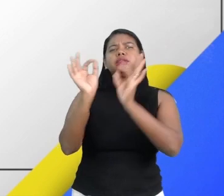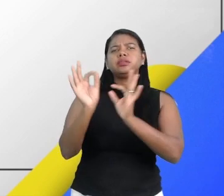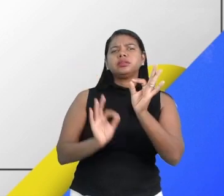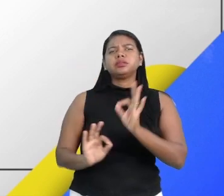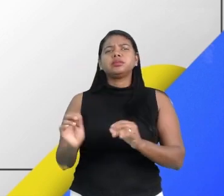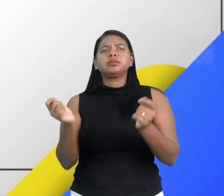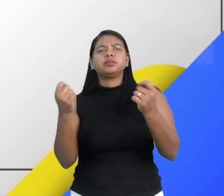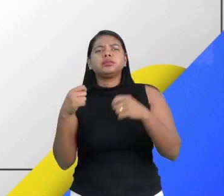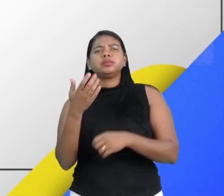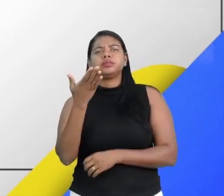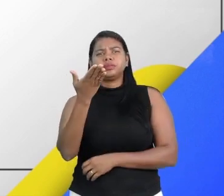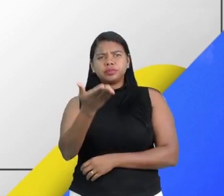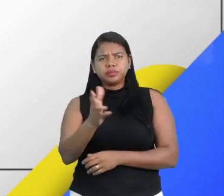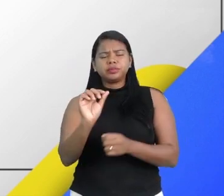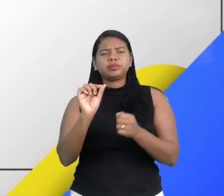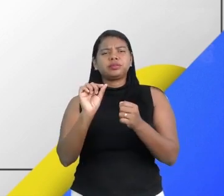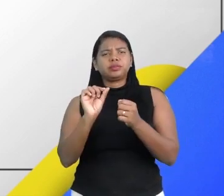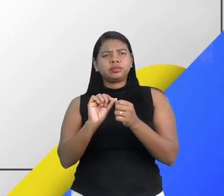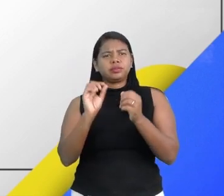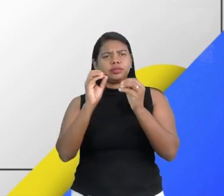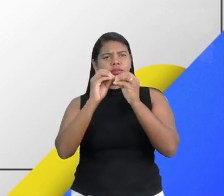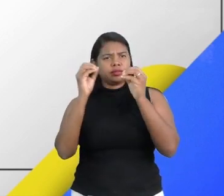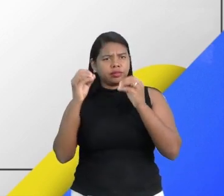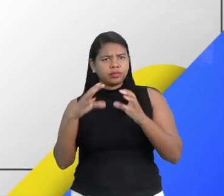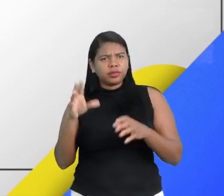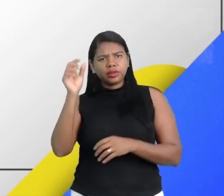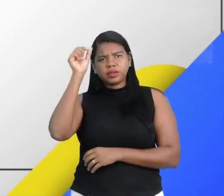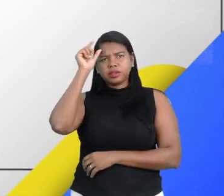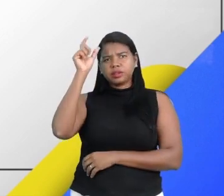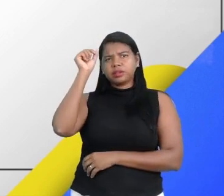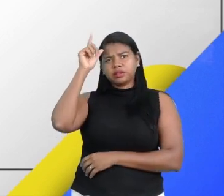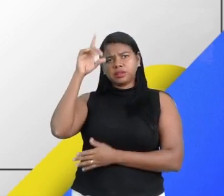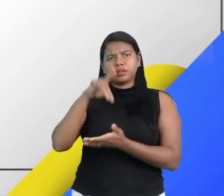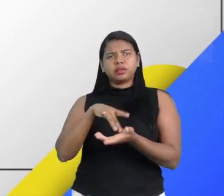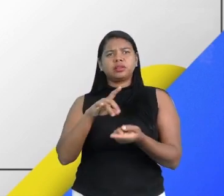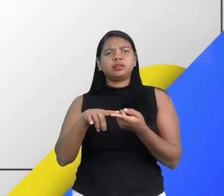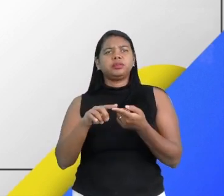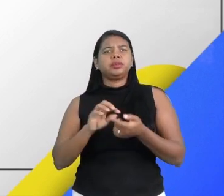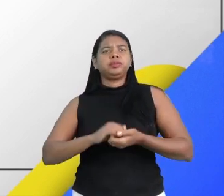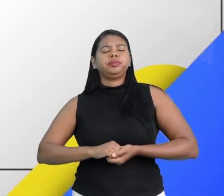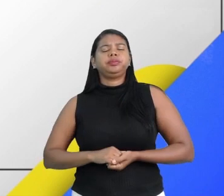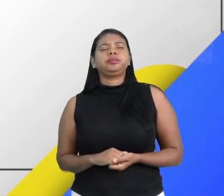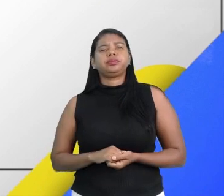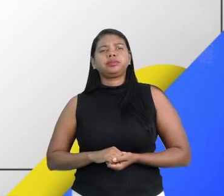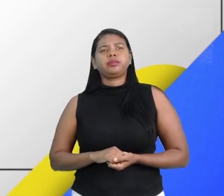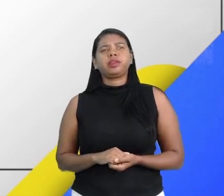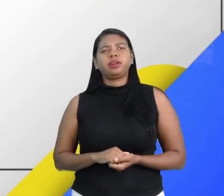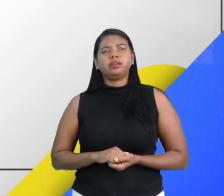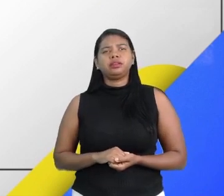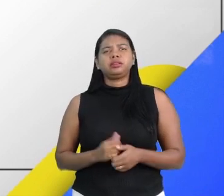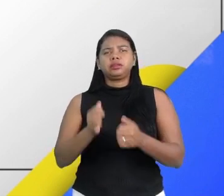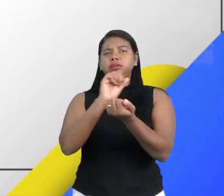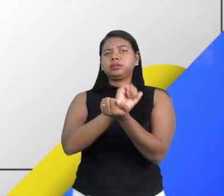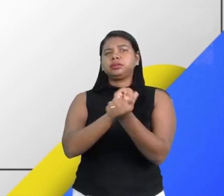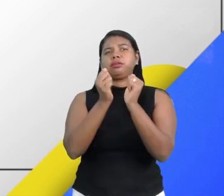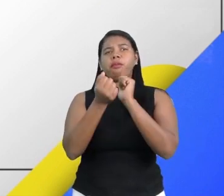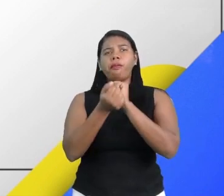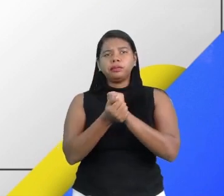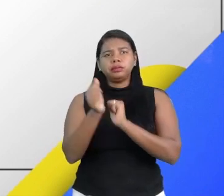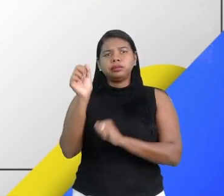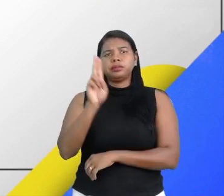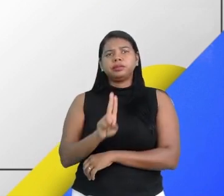capacidade de você fazer de várias formas diferentes o mesmo trabalho. Então vai caber da habilidade do